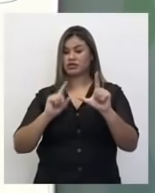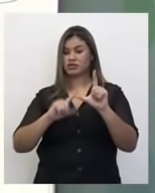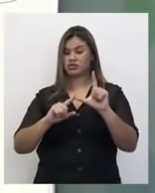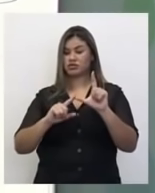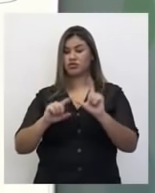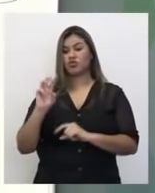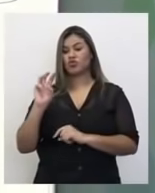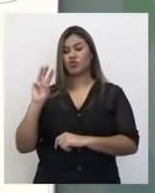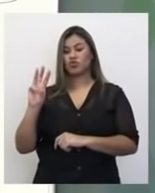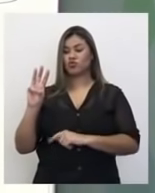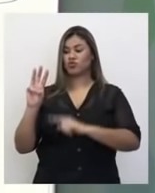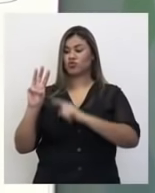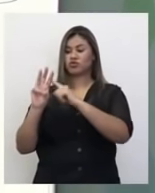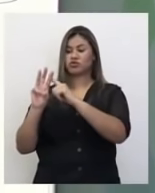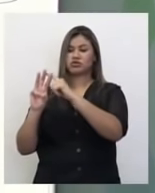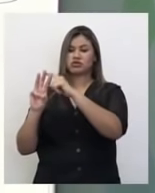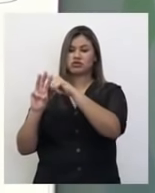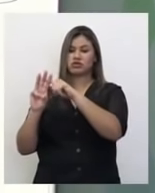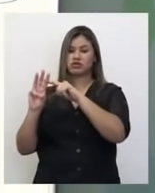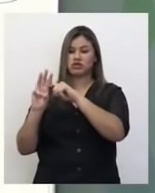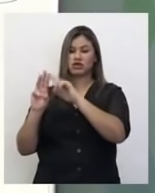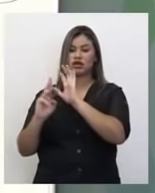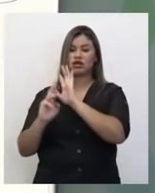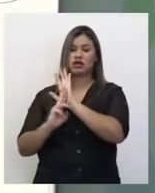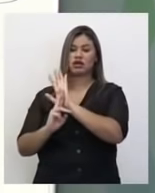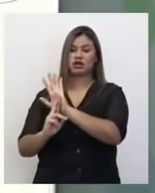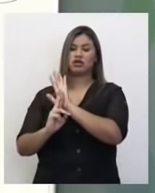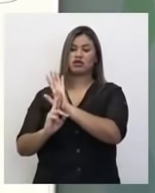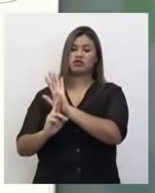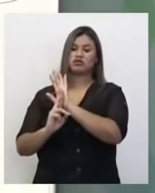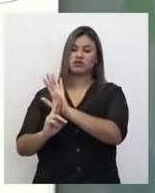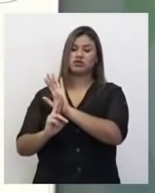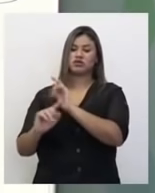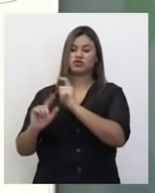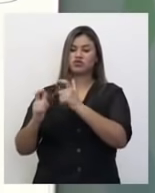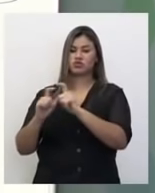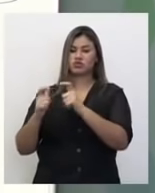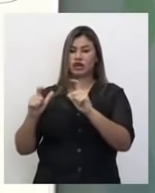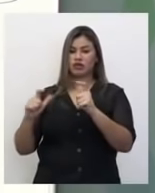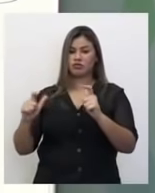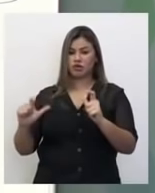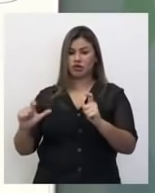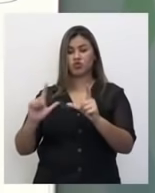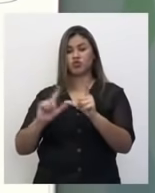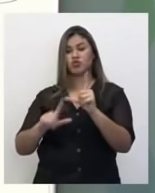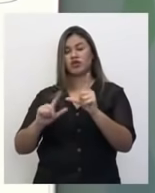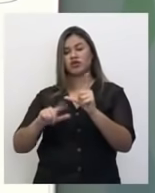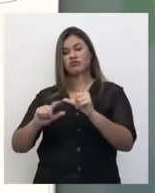três últimos são os que a gente vai representar o tamanho da fonte,